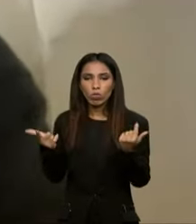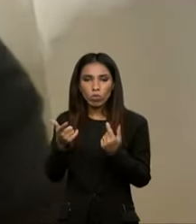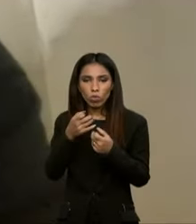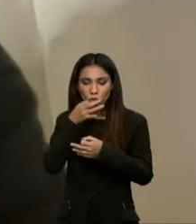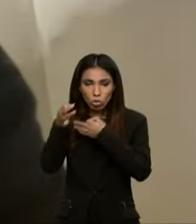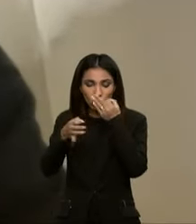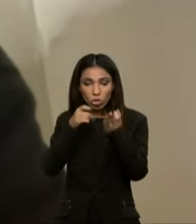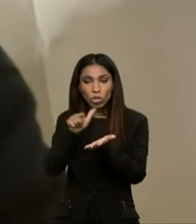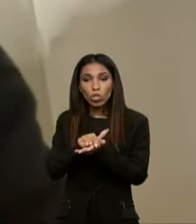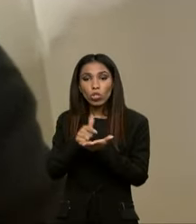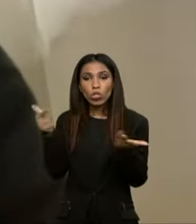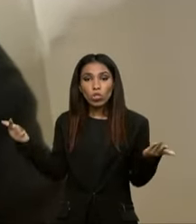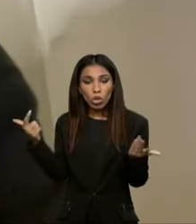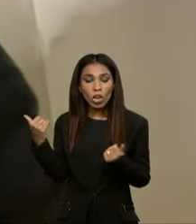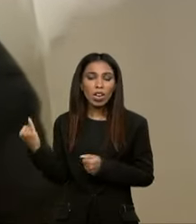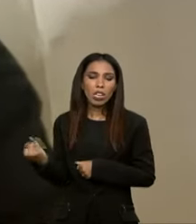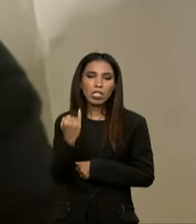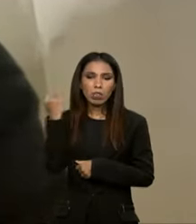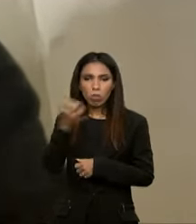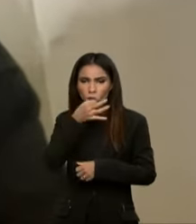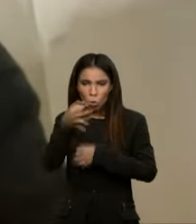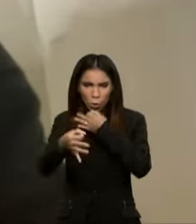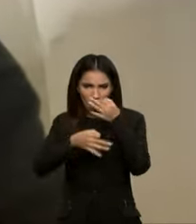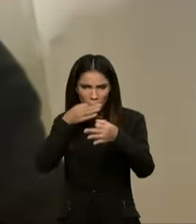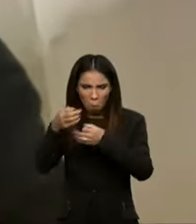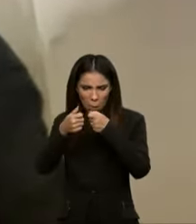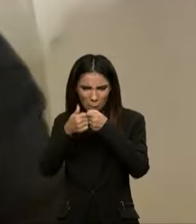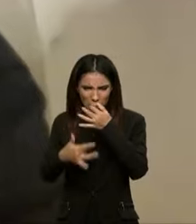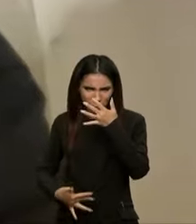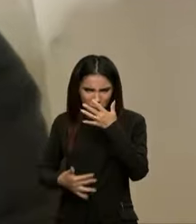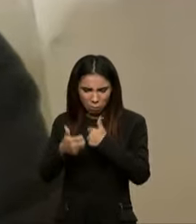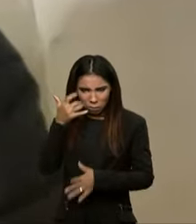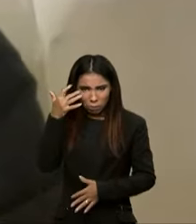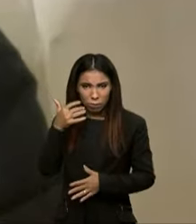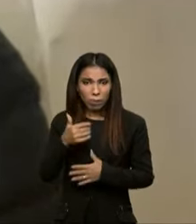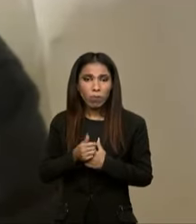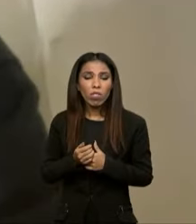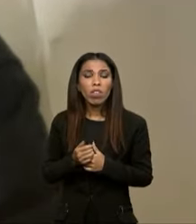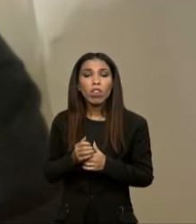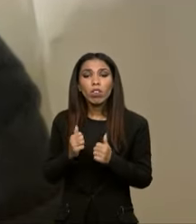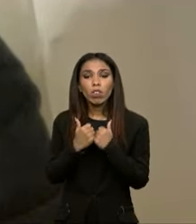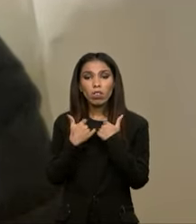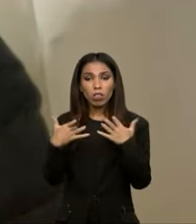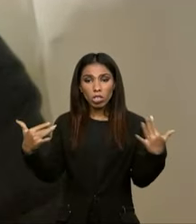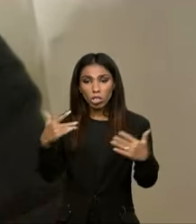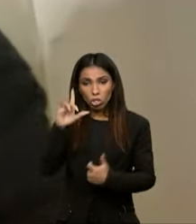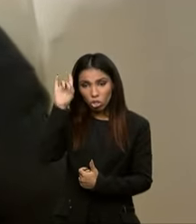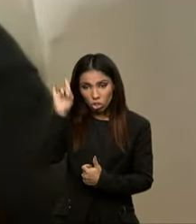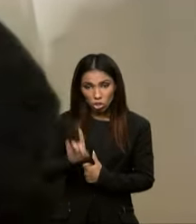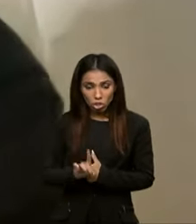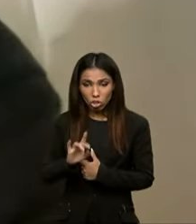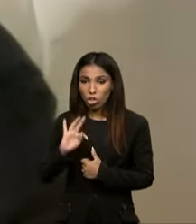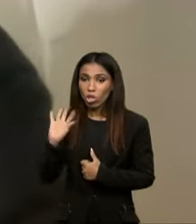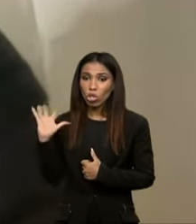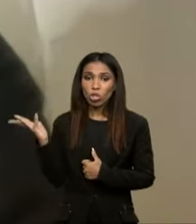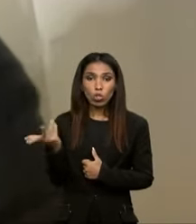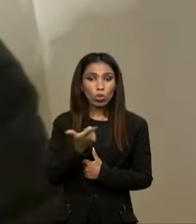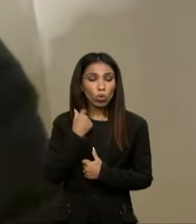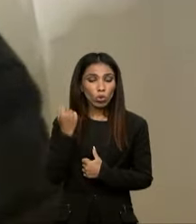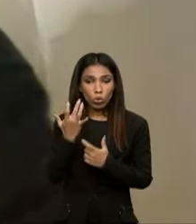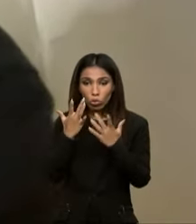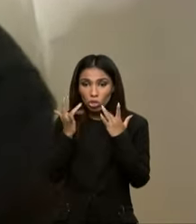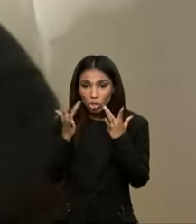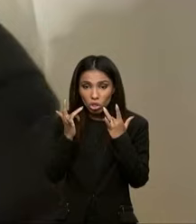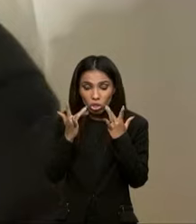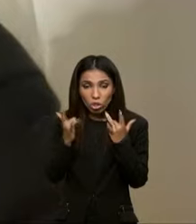por diversos jornais importantes aqui da França, Libération. Tivemos na plateia diretores de todos os teatros que você